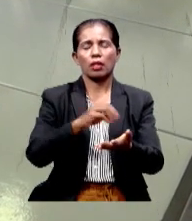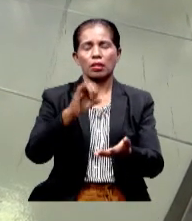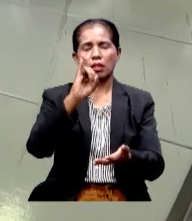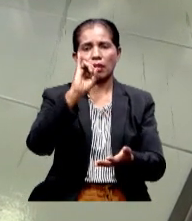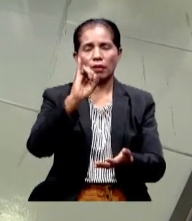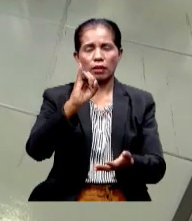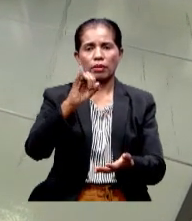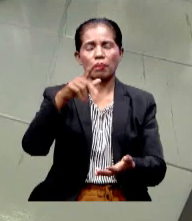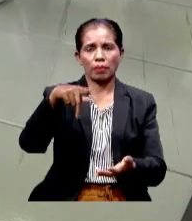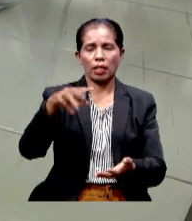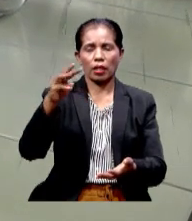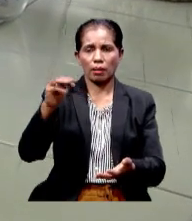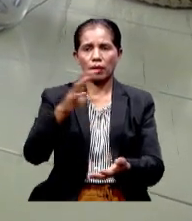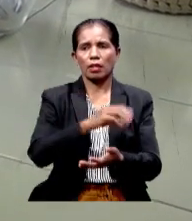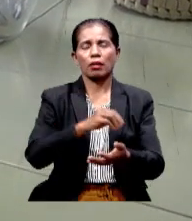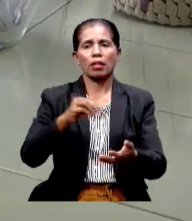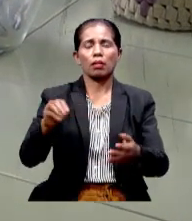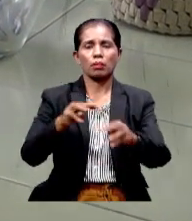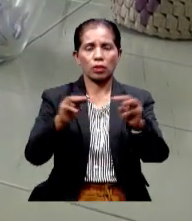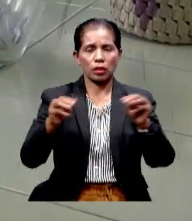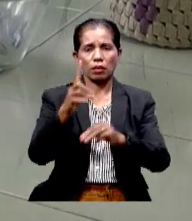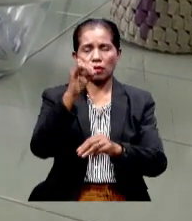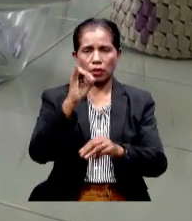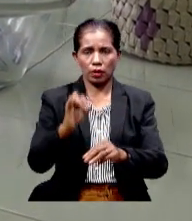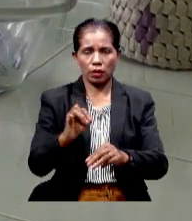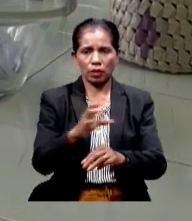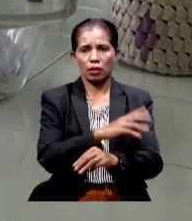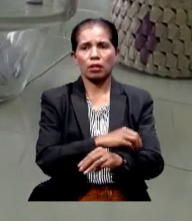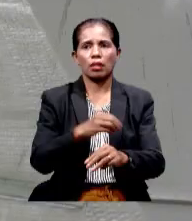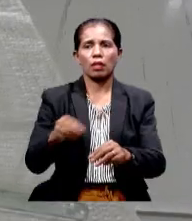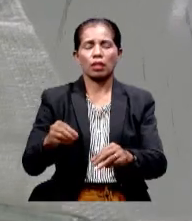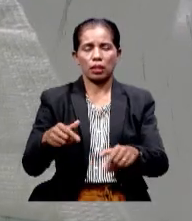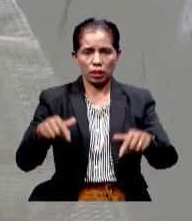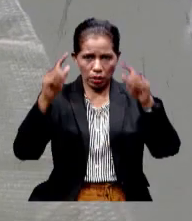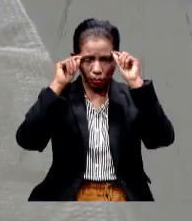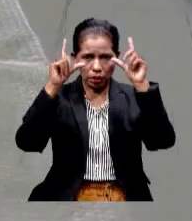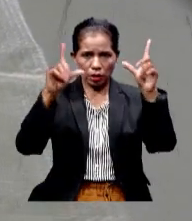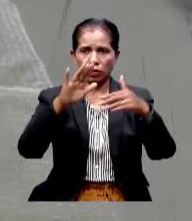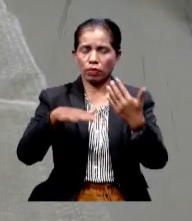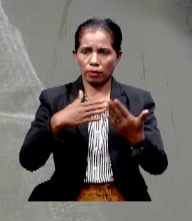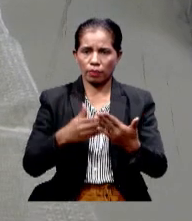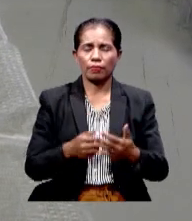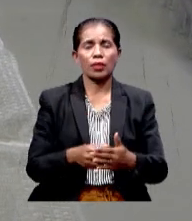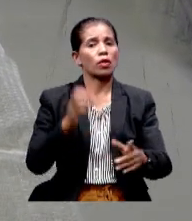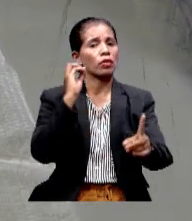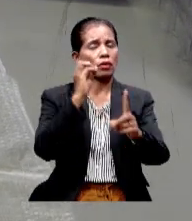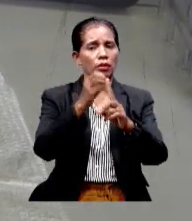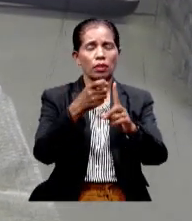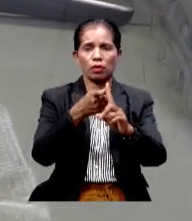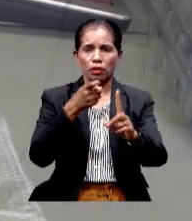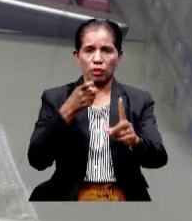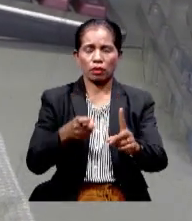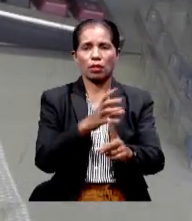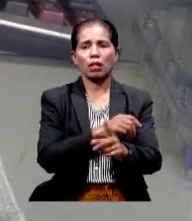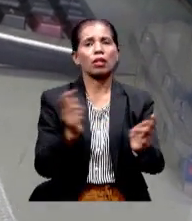FPM, Nebenia sede em município de Ili, no Ninia, jurisdição no território nacional Tomac. Objetivo do diploma é a